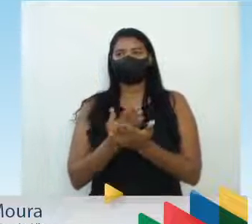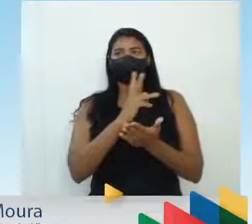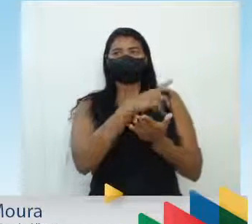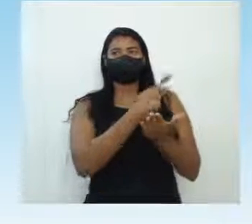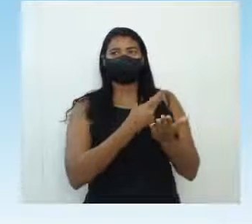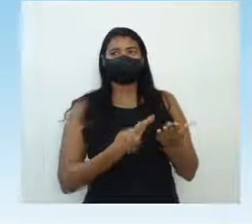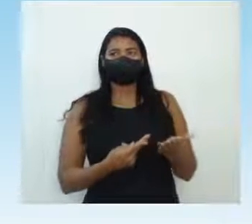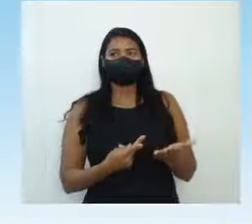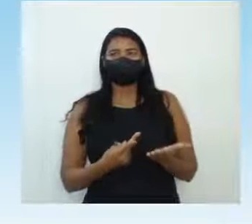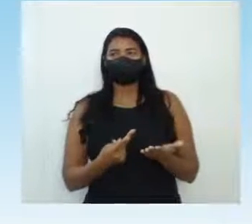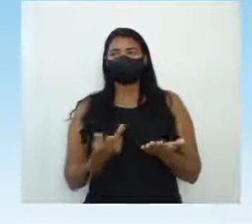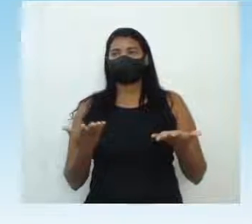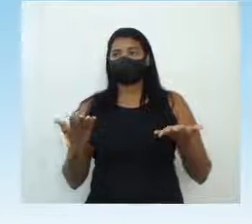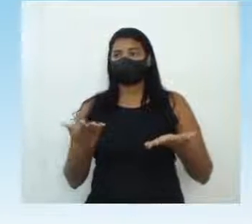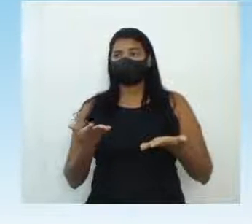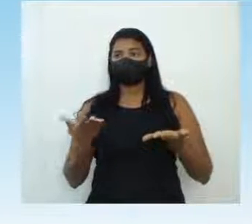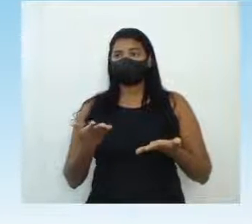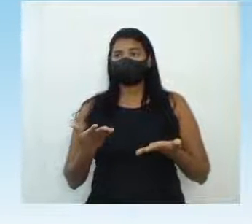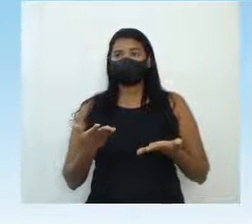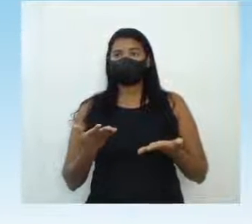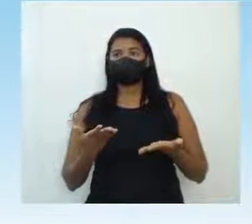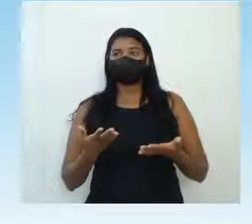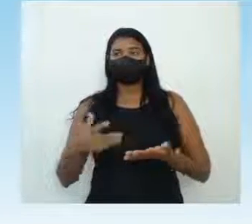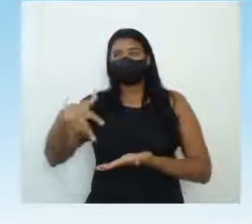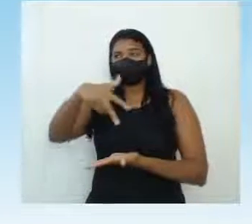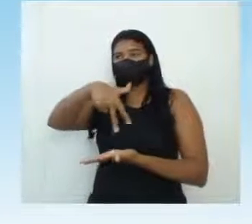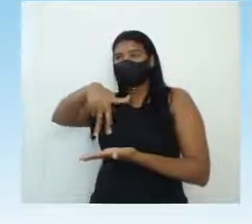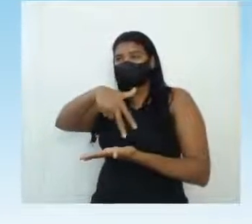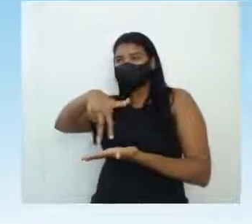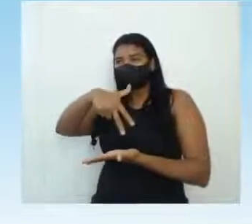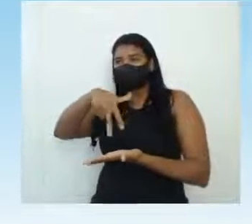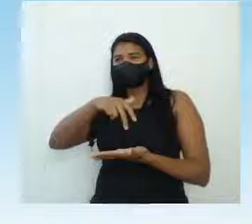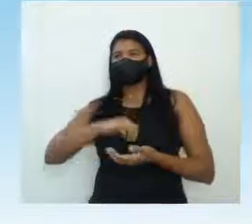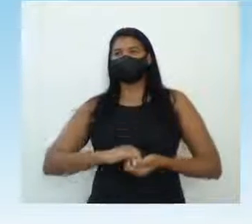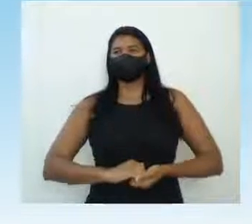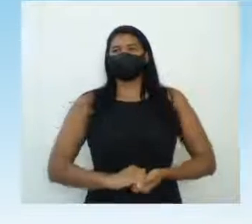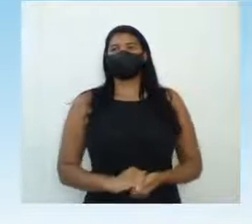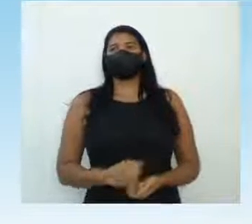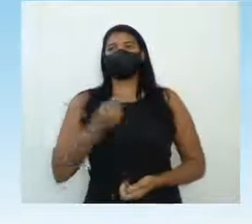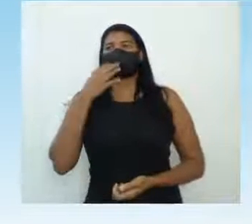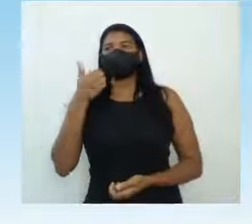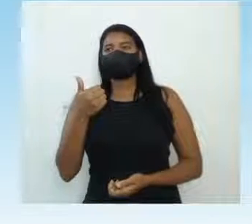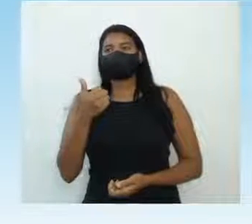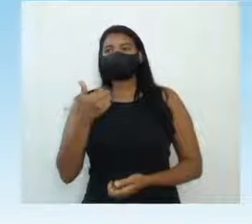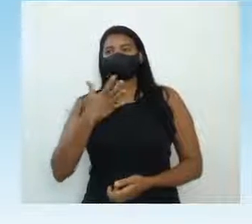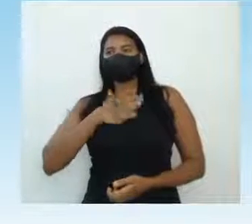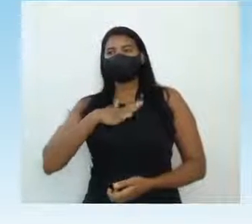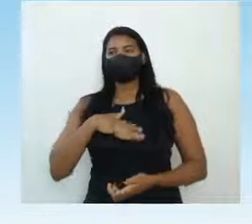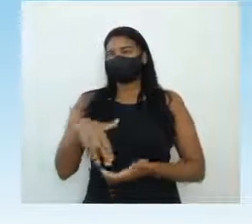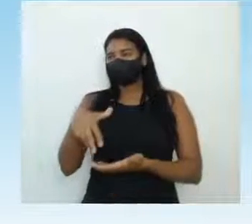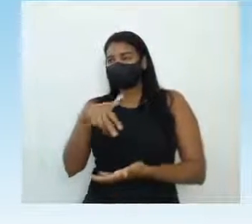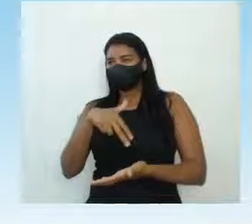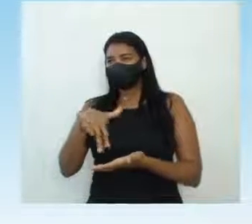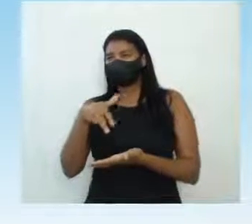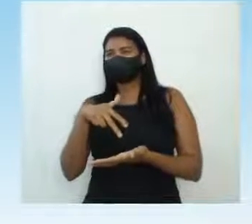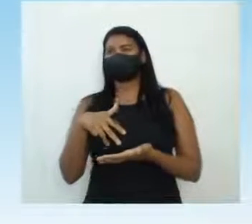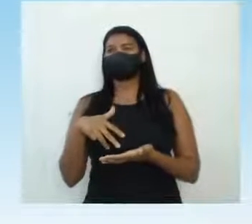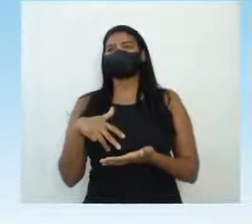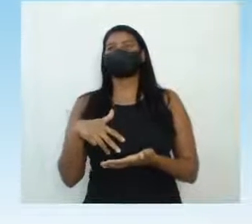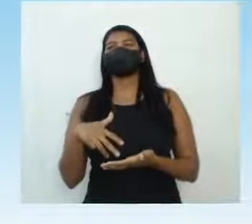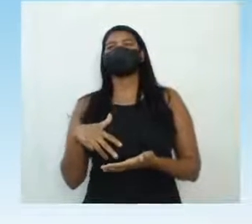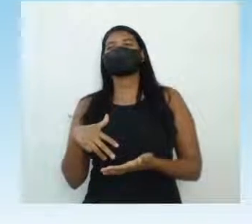o assunto hoje vai ser dança. Muito bom, né? Quem gosta de dançar hoje vai